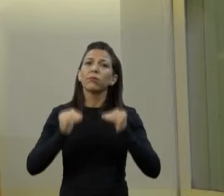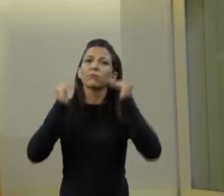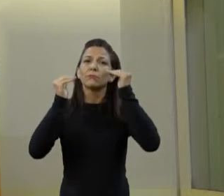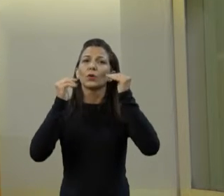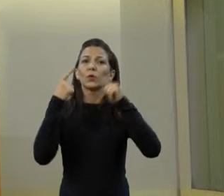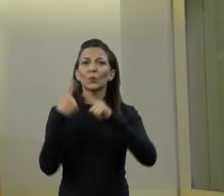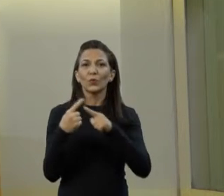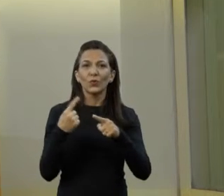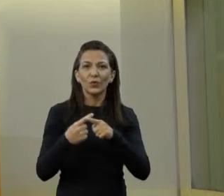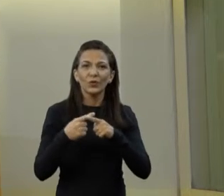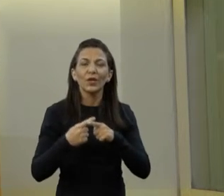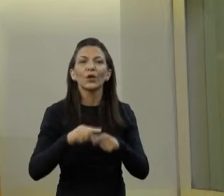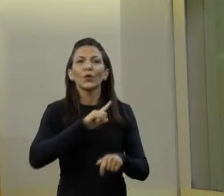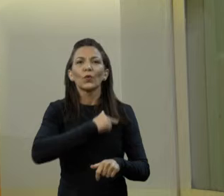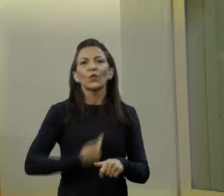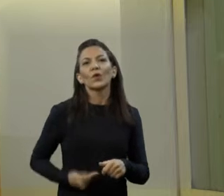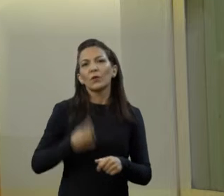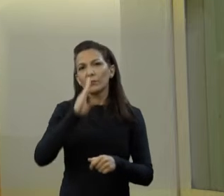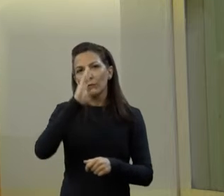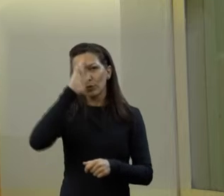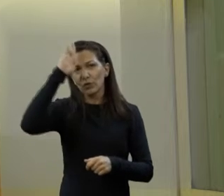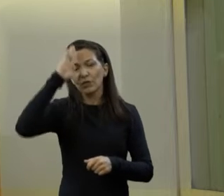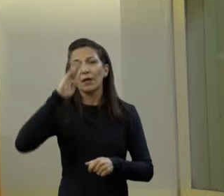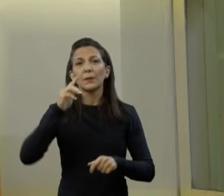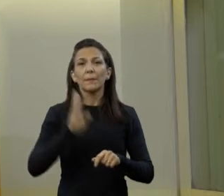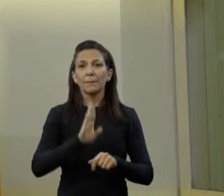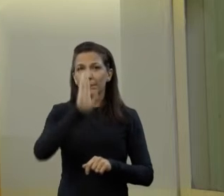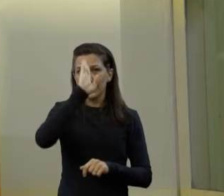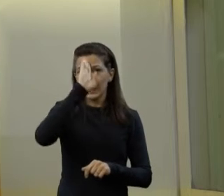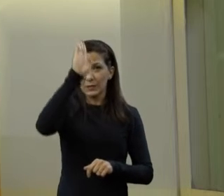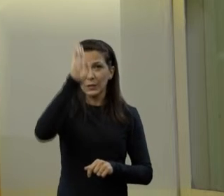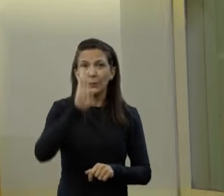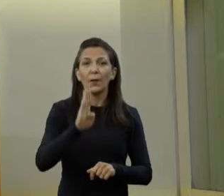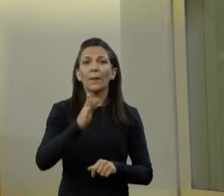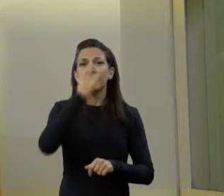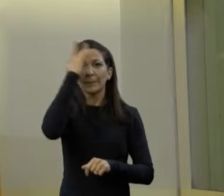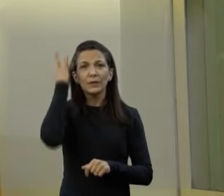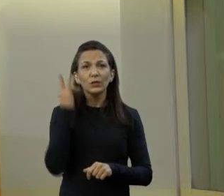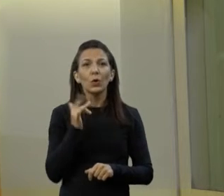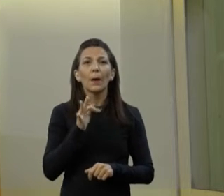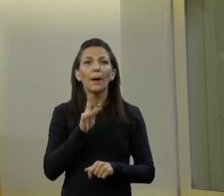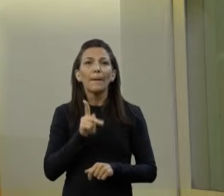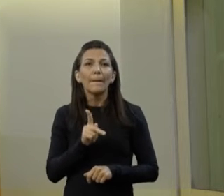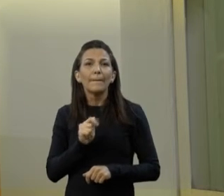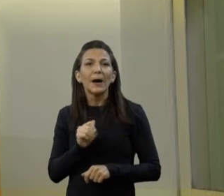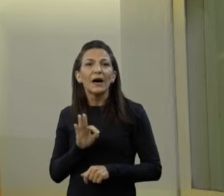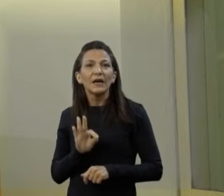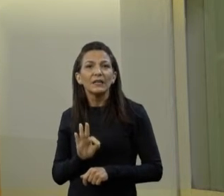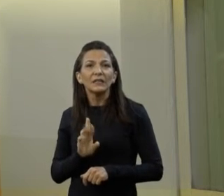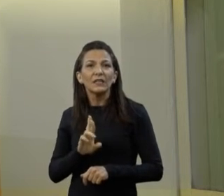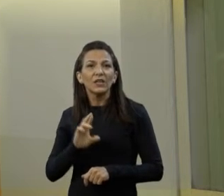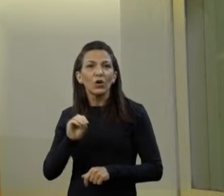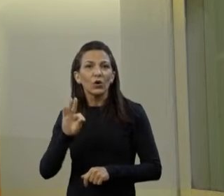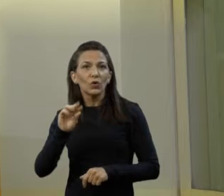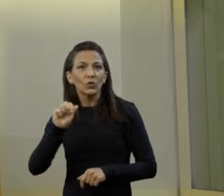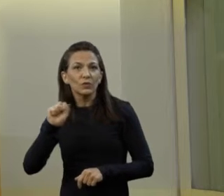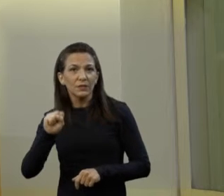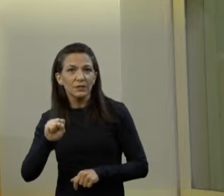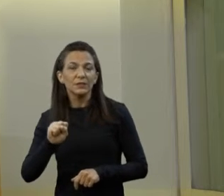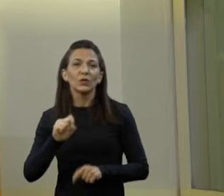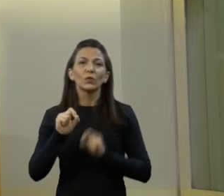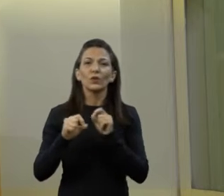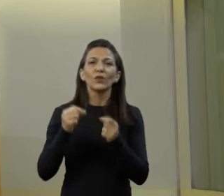às ações do governo bolsonaro e principalmente a atuação dos brasileiros Patriotas são três anos sem corrupção no governo